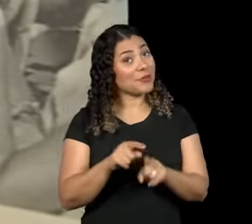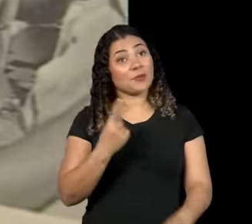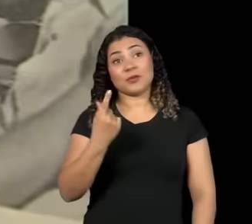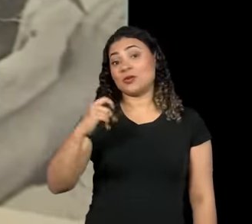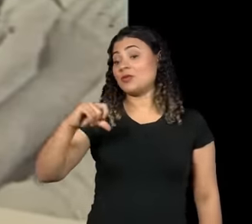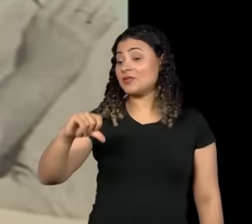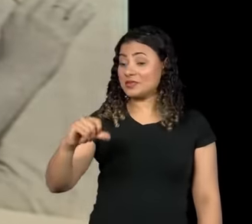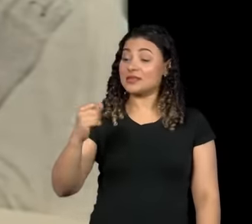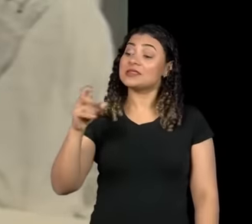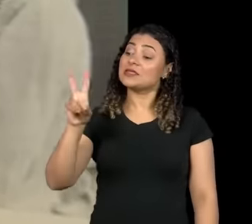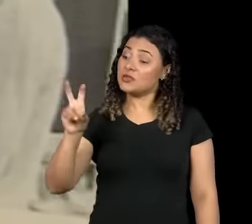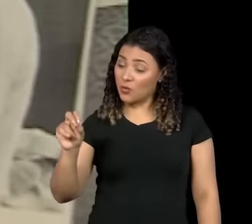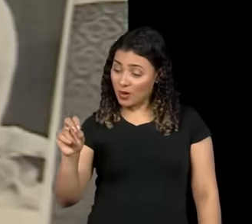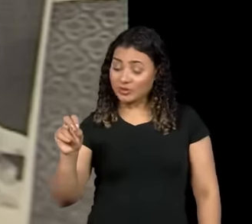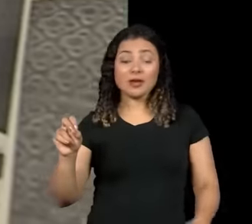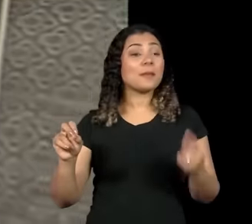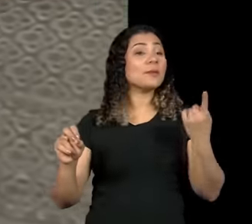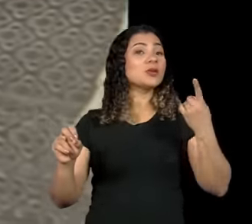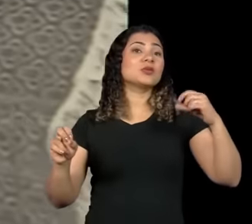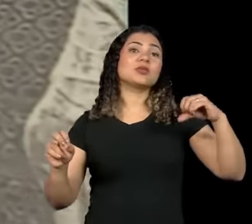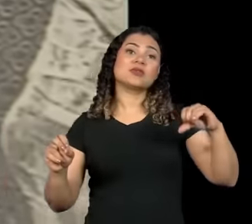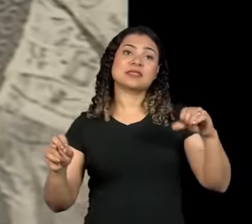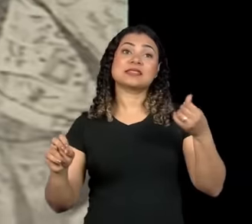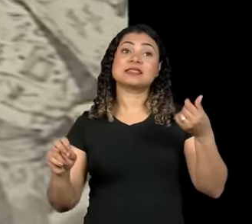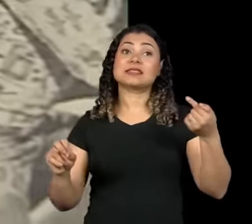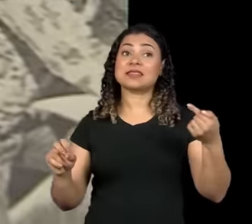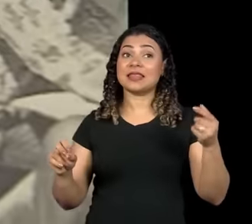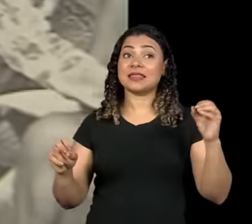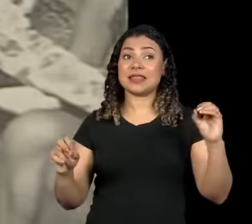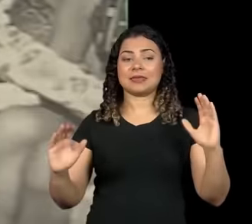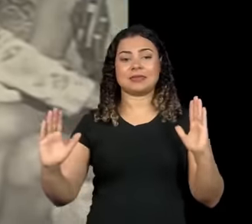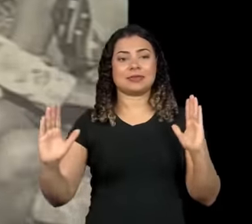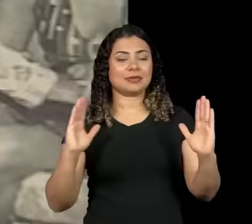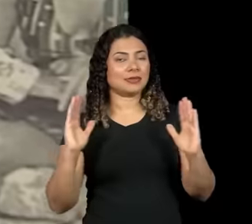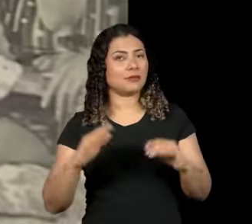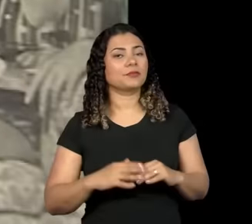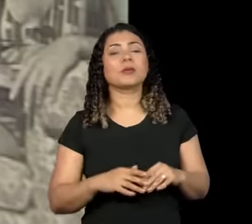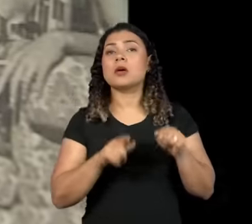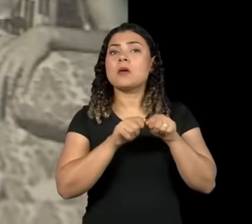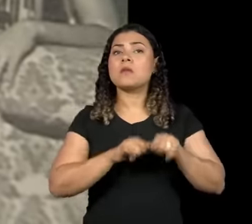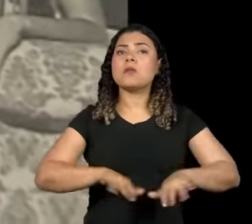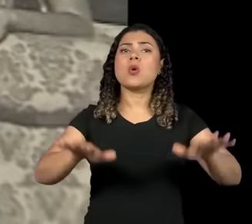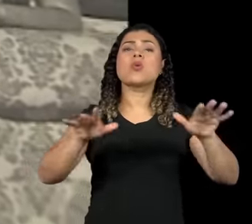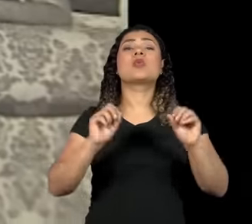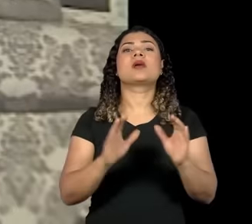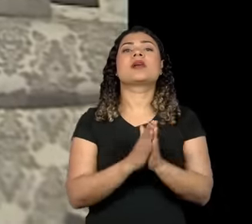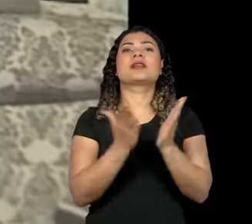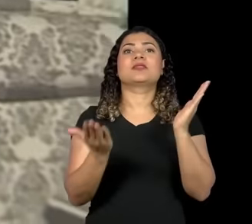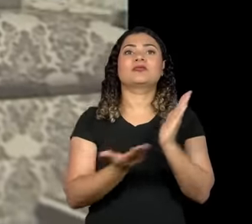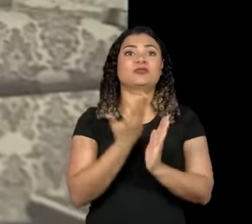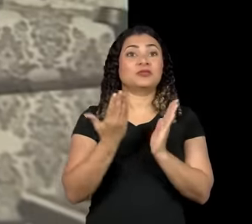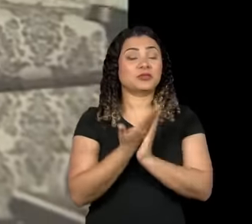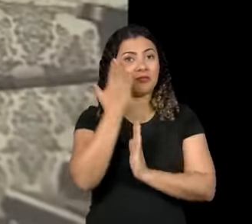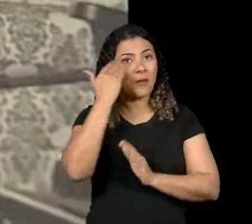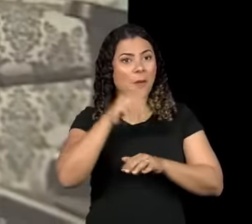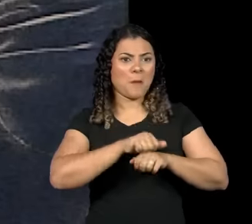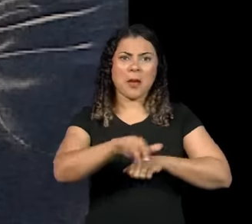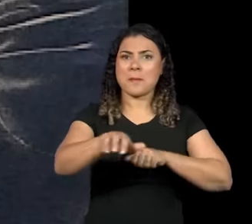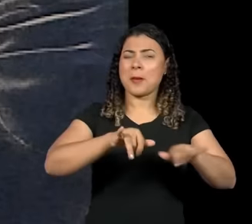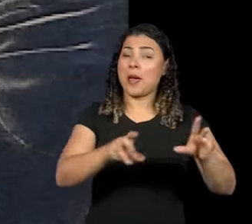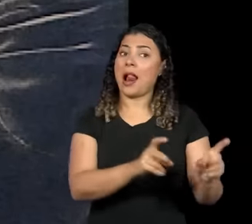de 1950 e 1970, quando foram publicadas em revistas de grande circulação.